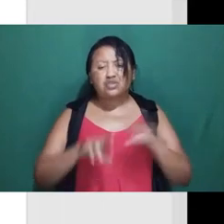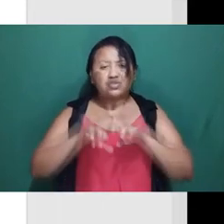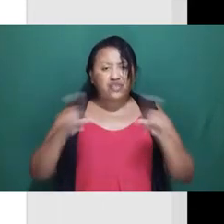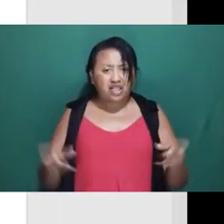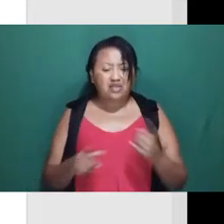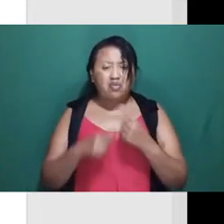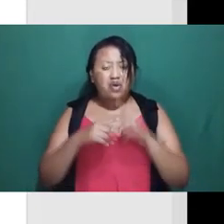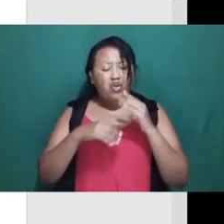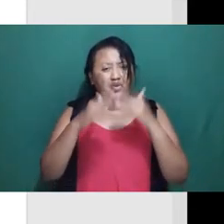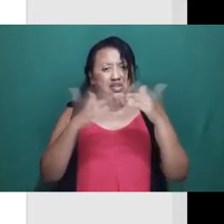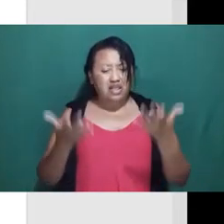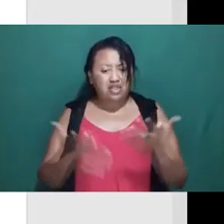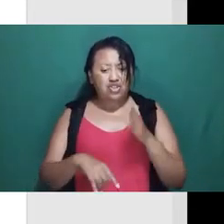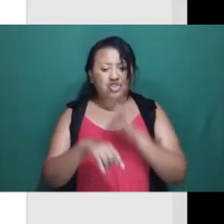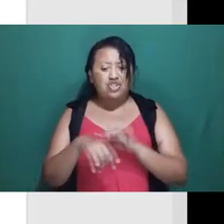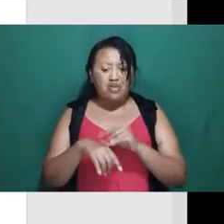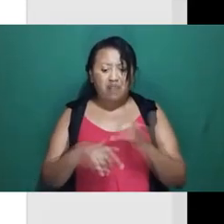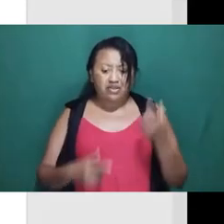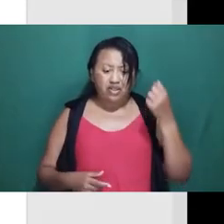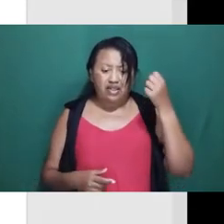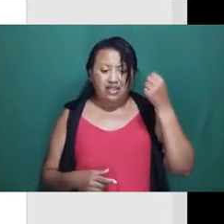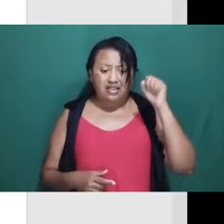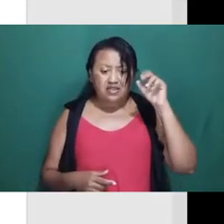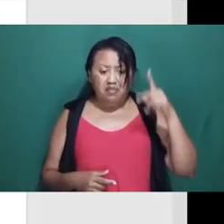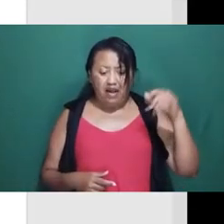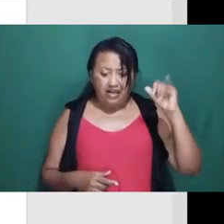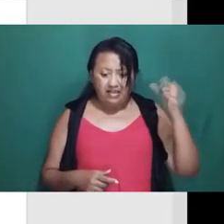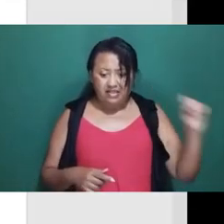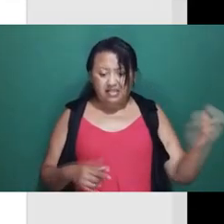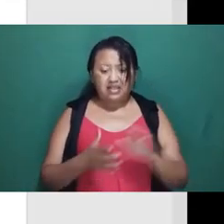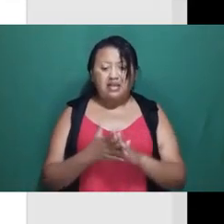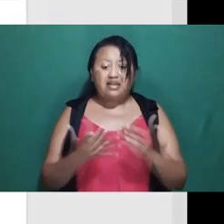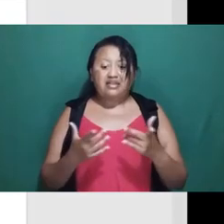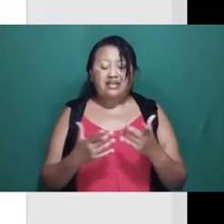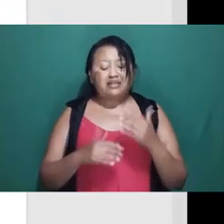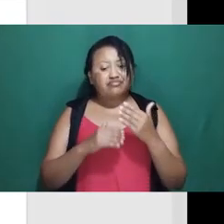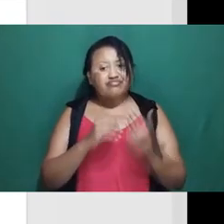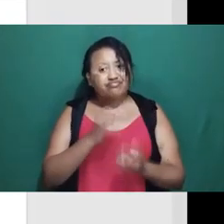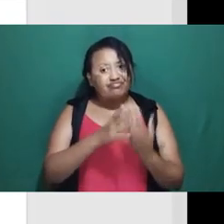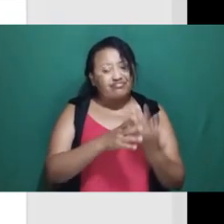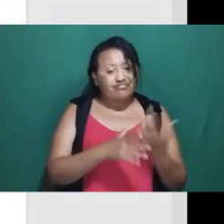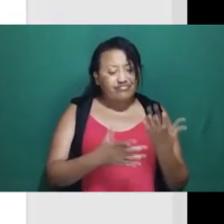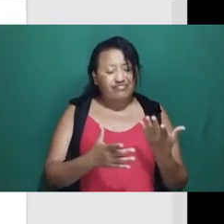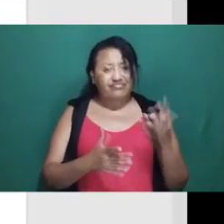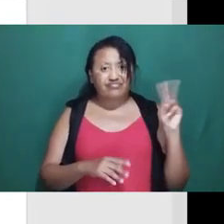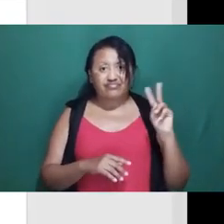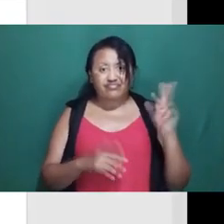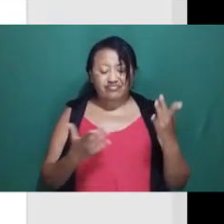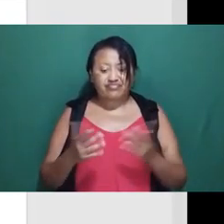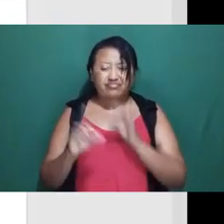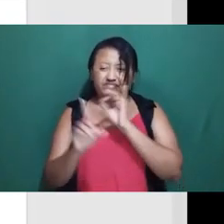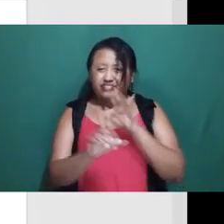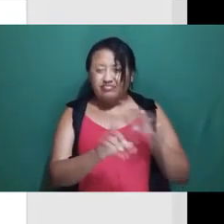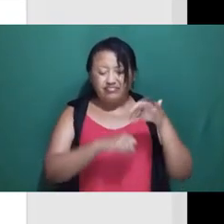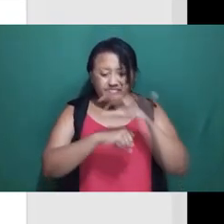no processo aí chamado Spice né da produção de proteínas cada célula acaba estimulando